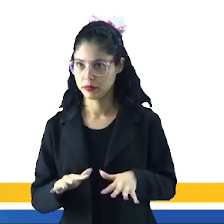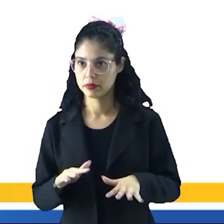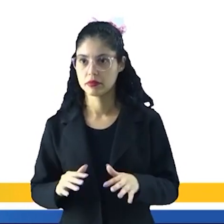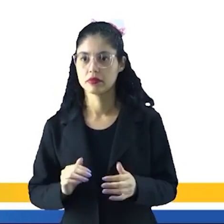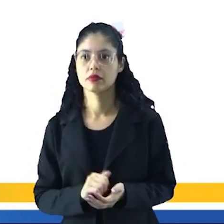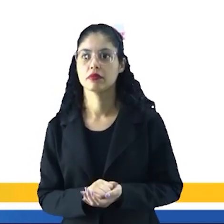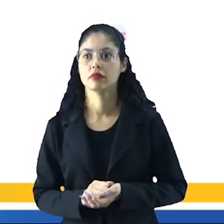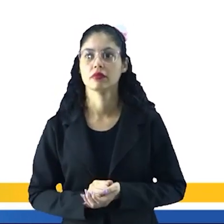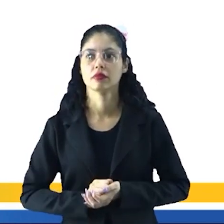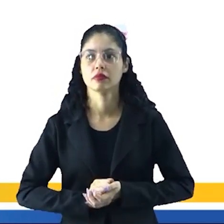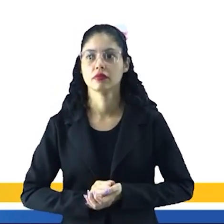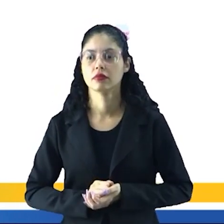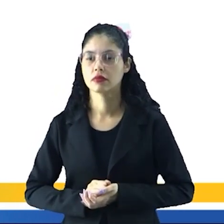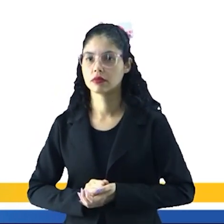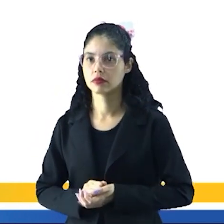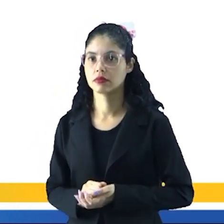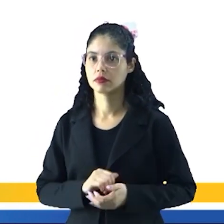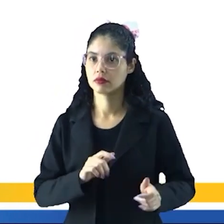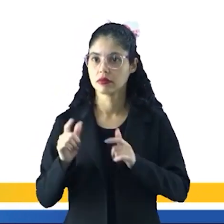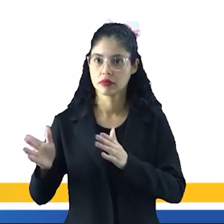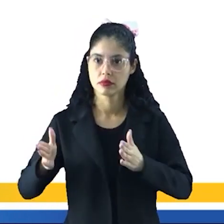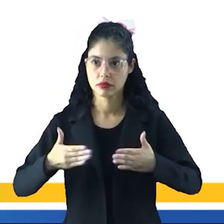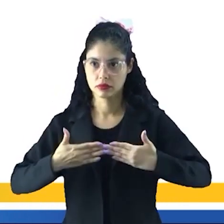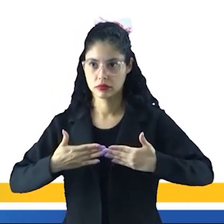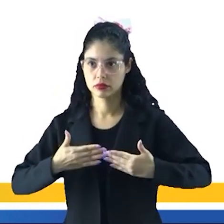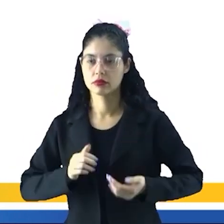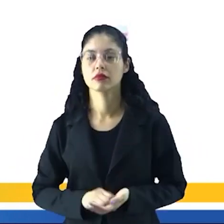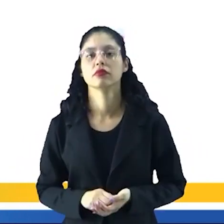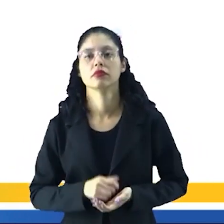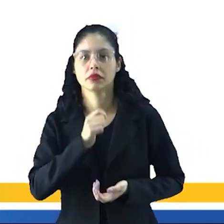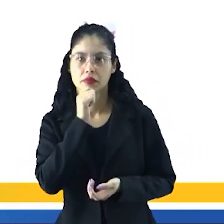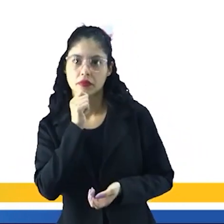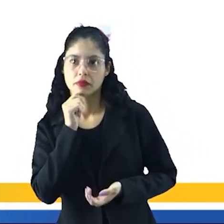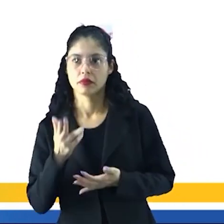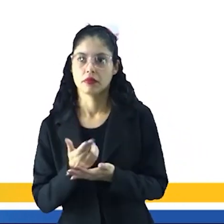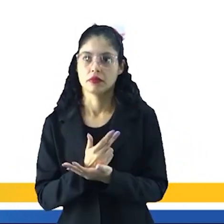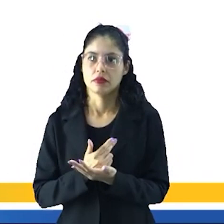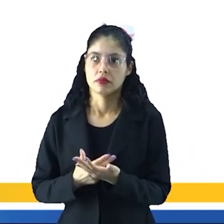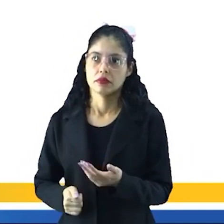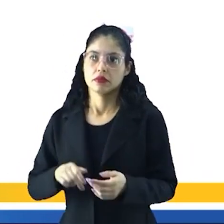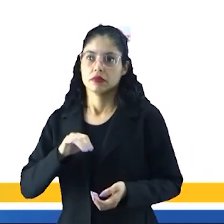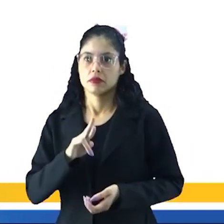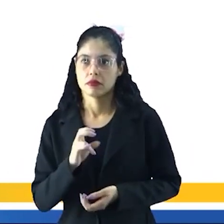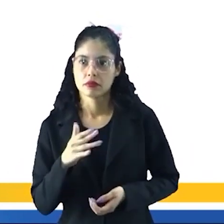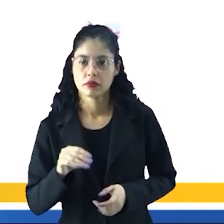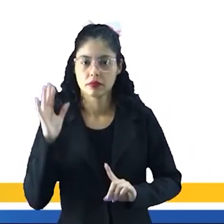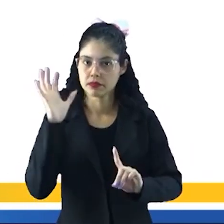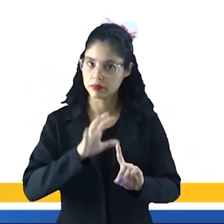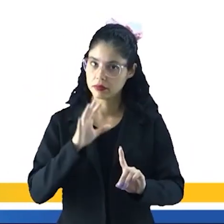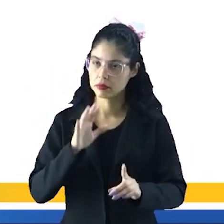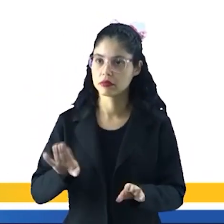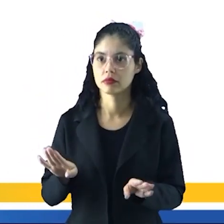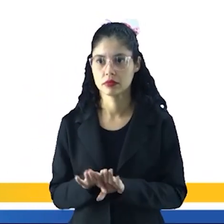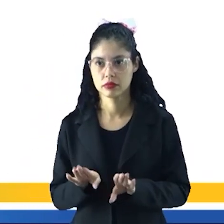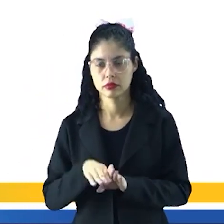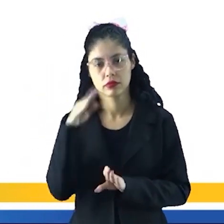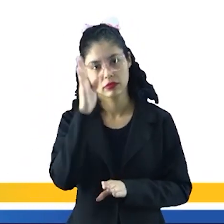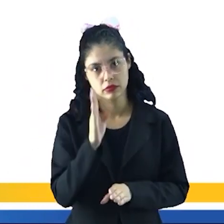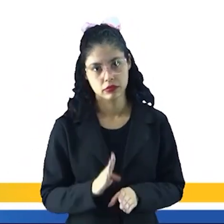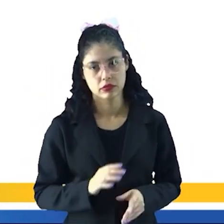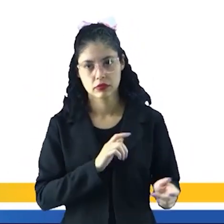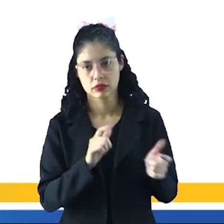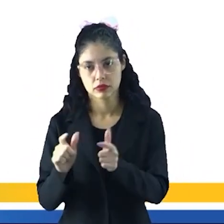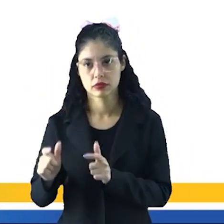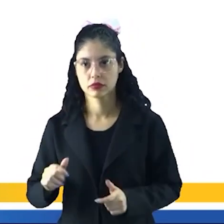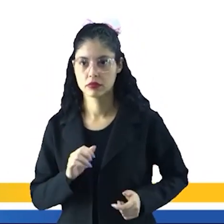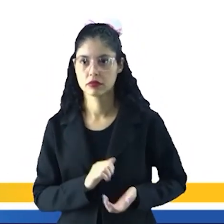movimenta no interior e ela está num espaço fechado. Neto é um dos artistas da instalação, muito influente no Brasil, cria